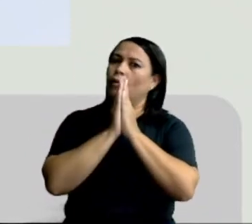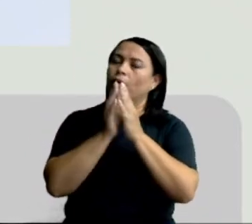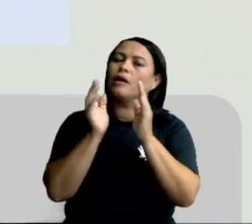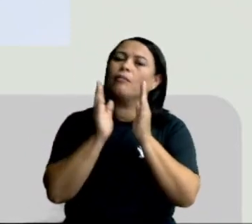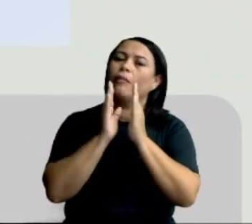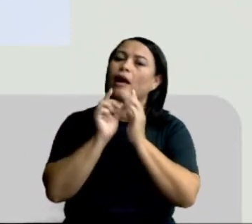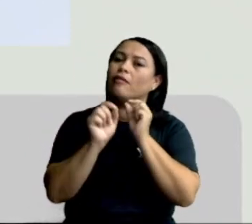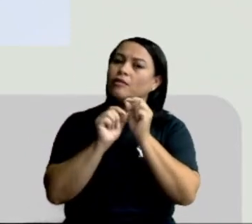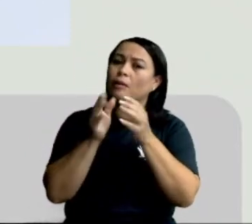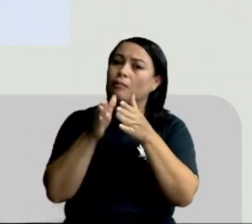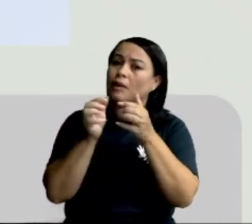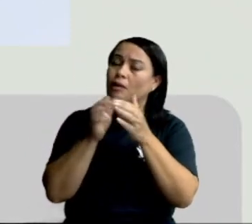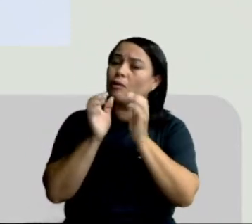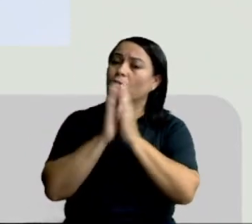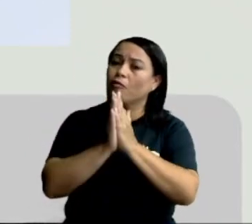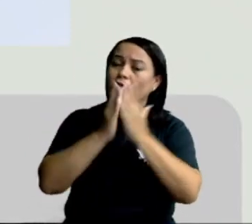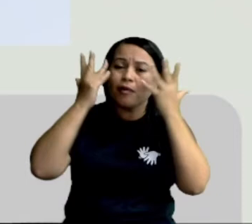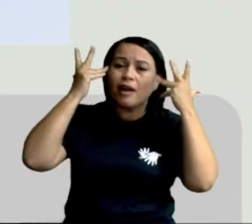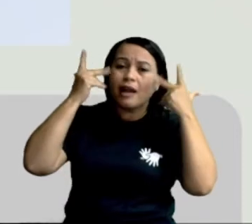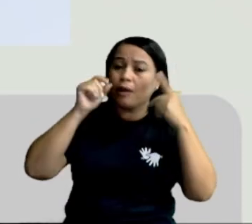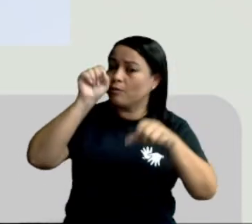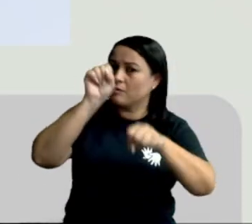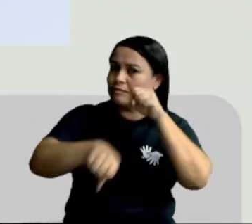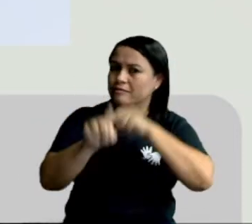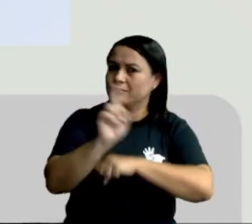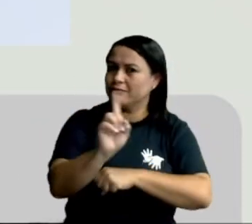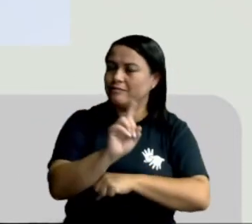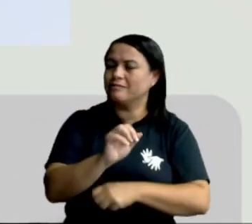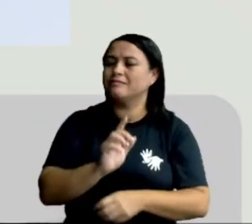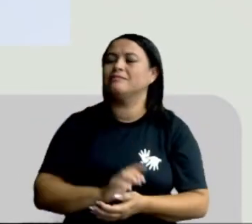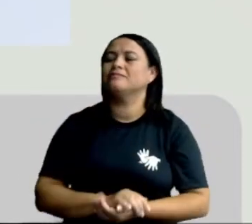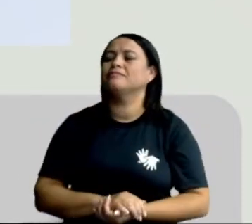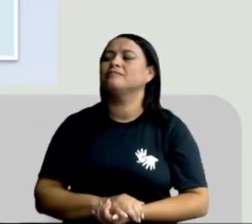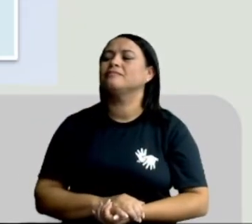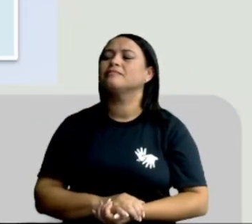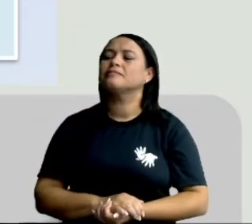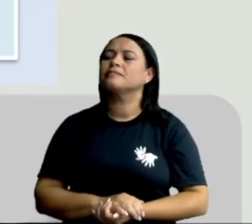matasse. Ele pediu para que o leão não o matasse.